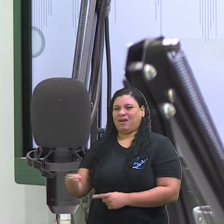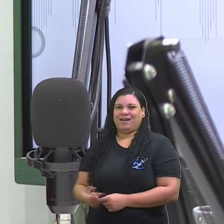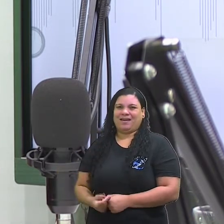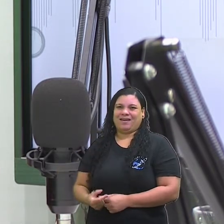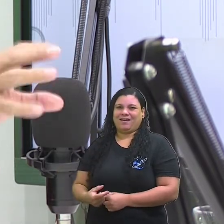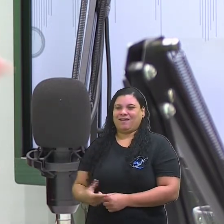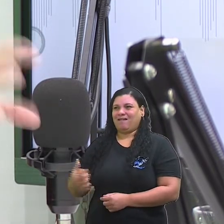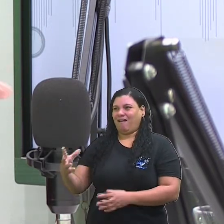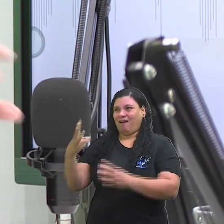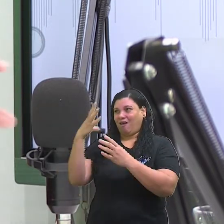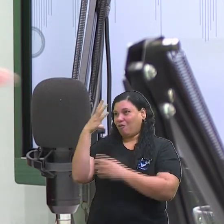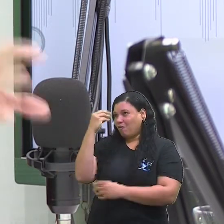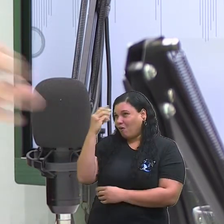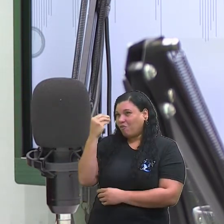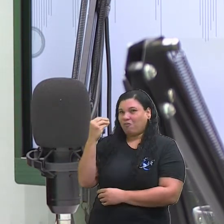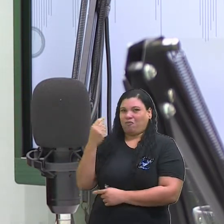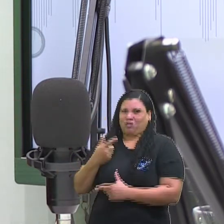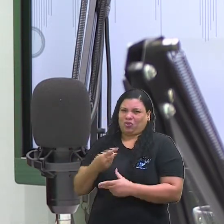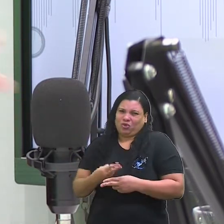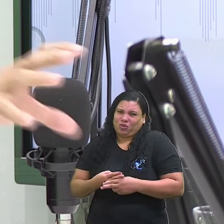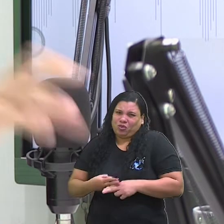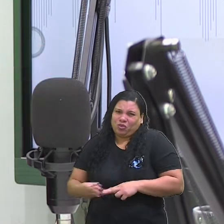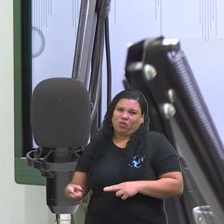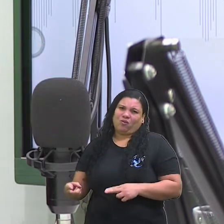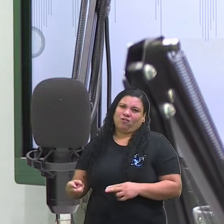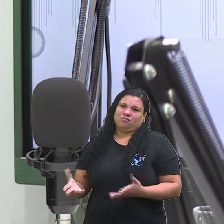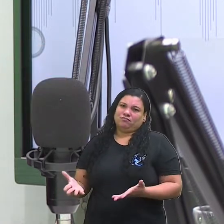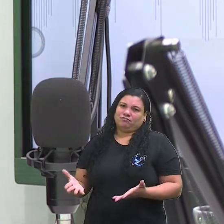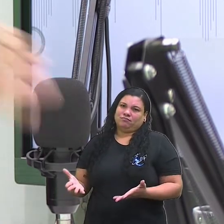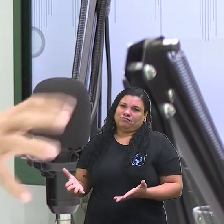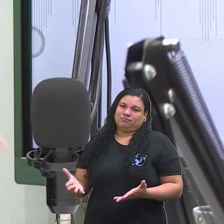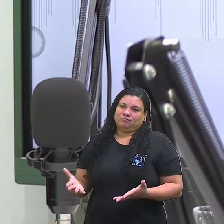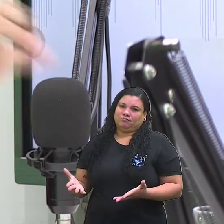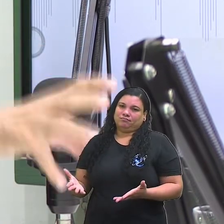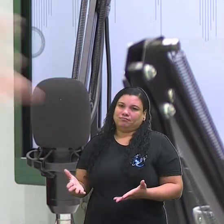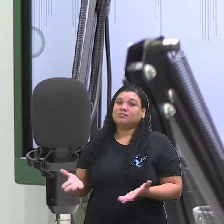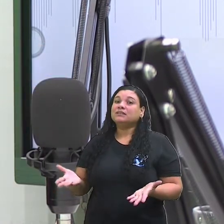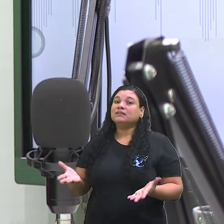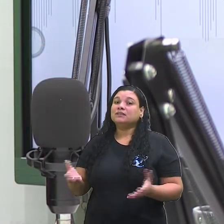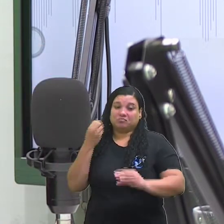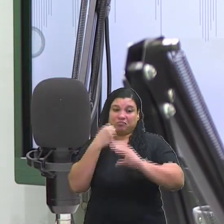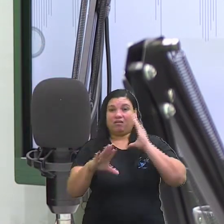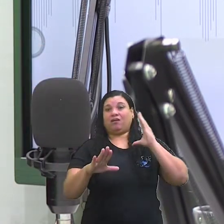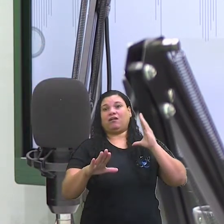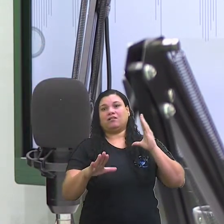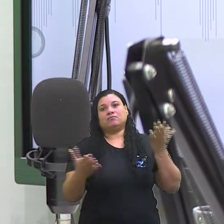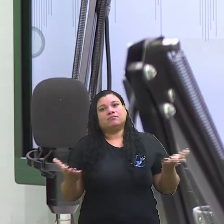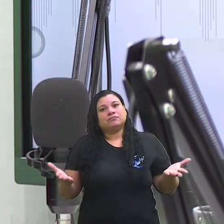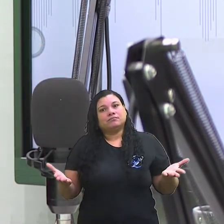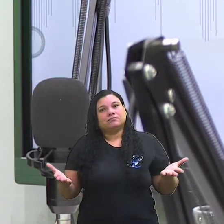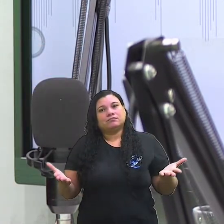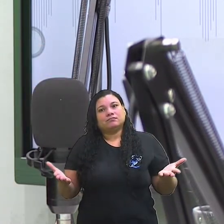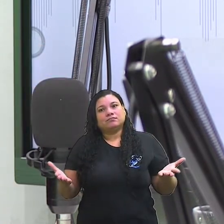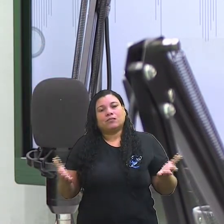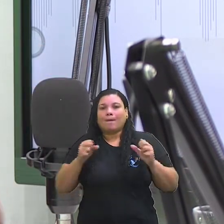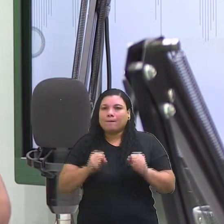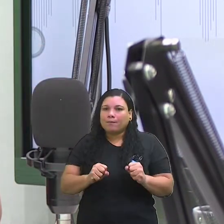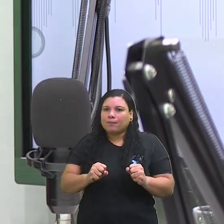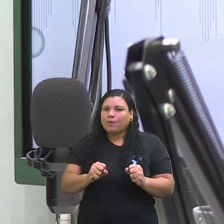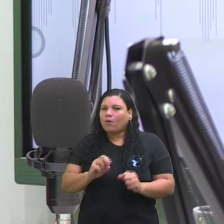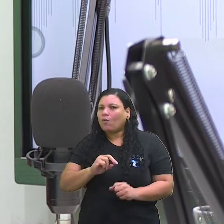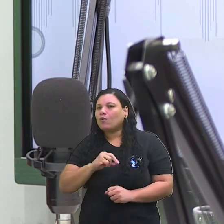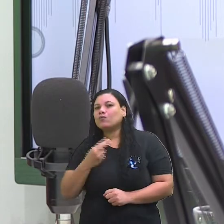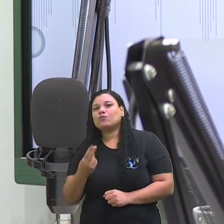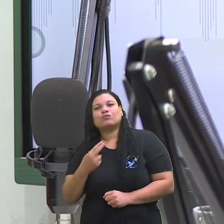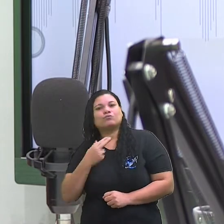com que se incutissem valores, princípios morais e éticos que fazem com que agora se confie